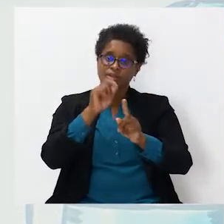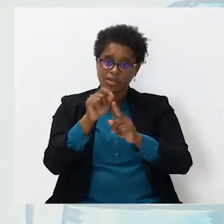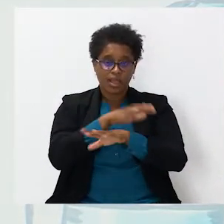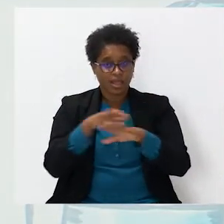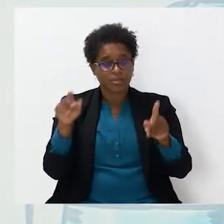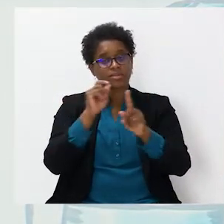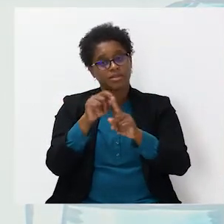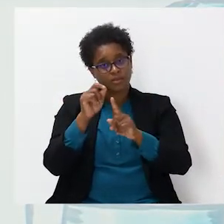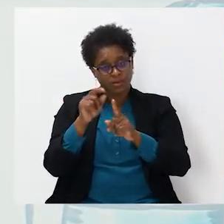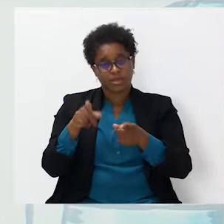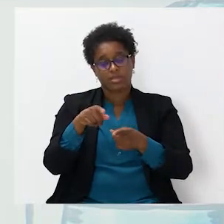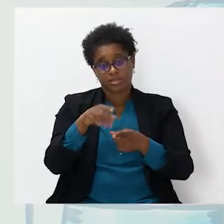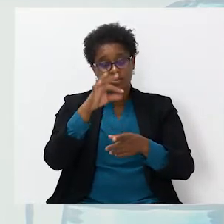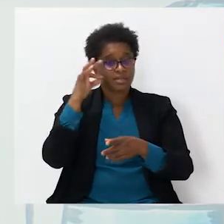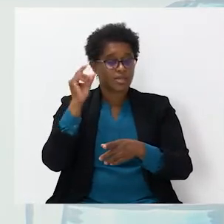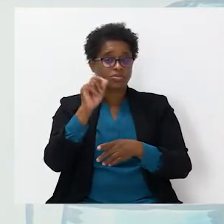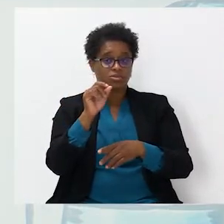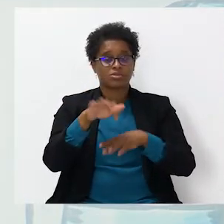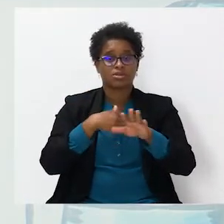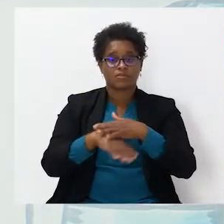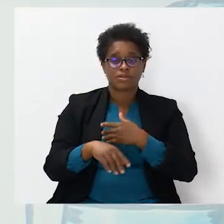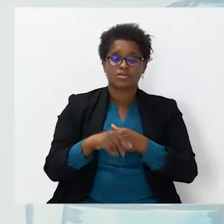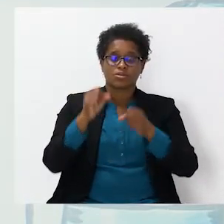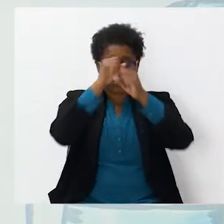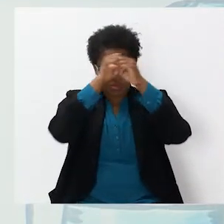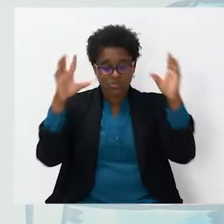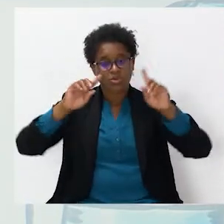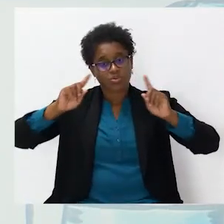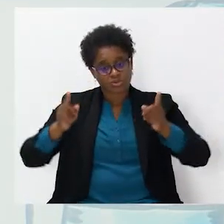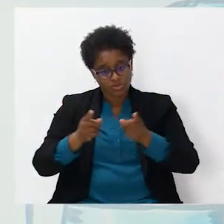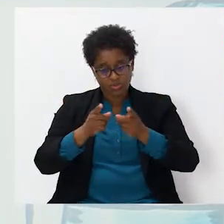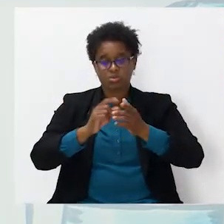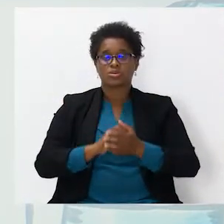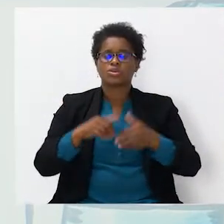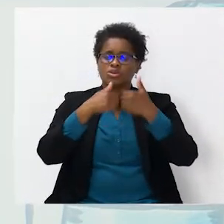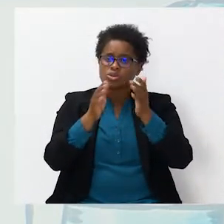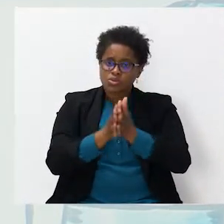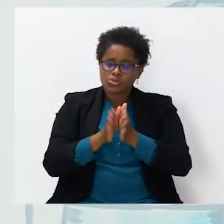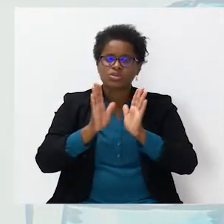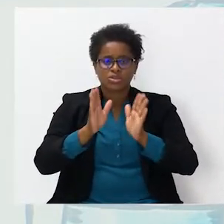identificarmos estes sinais de pontuação, vamos fazer uma conclusão, um resumo de